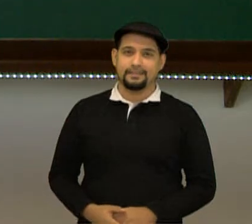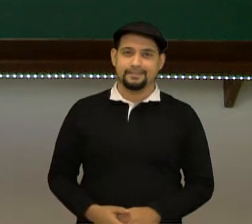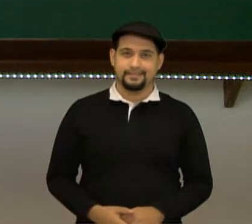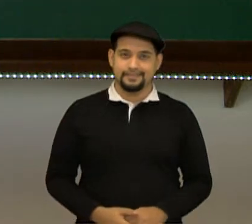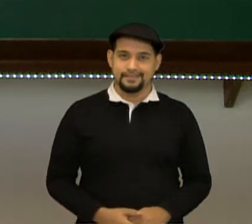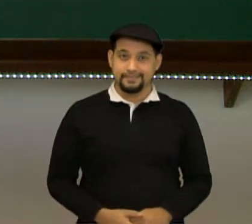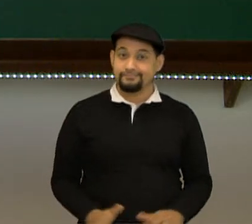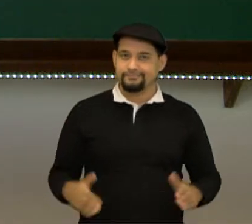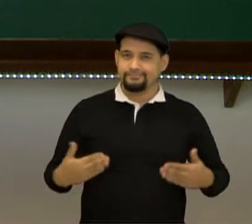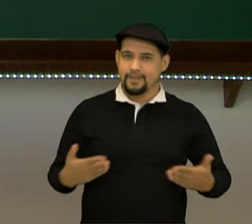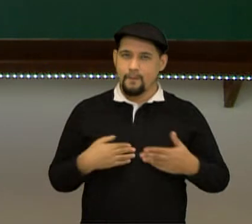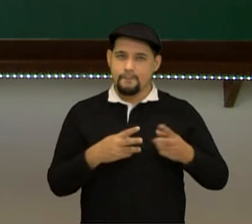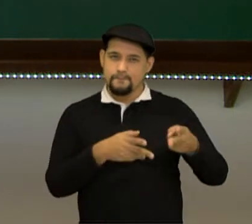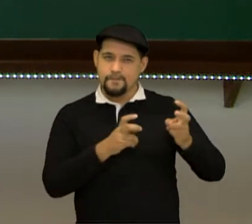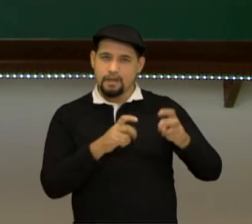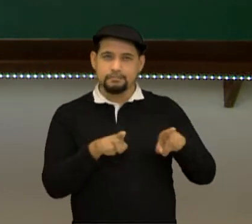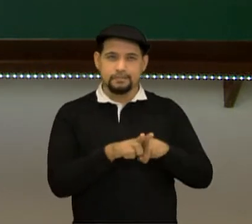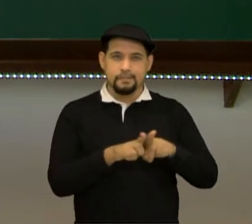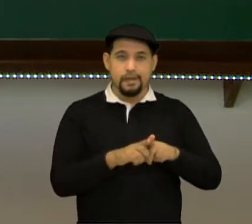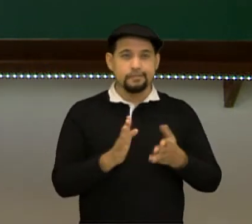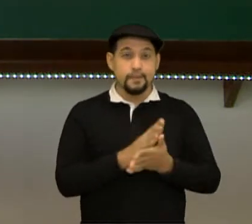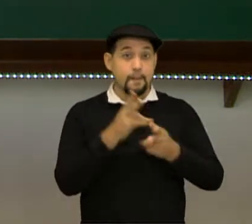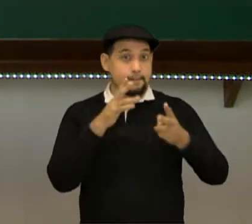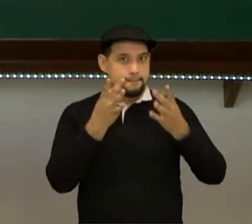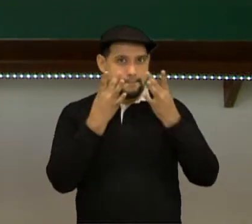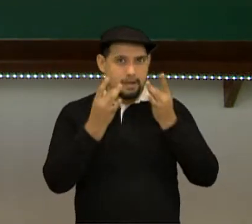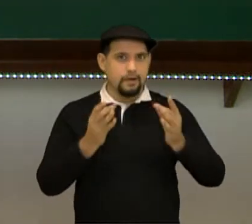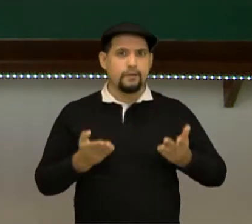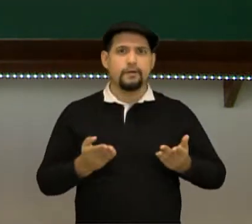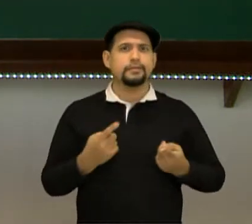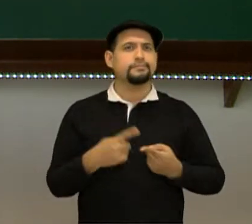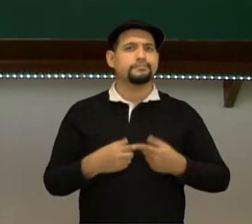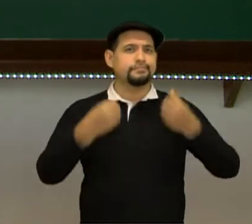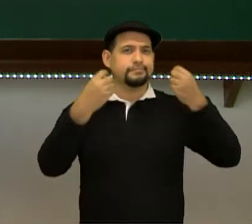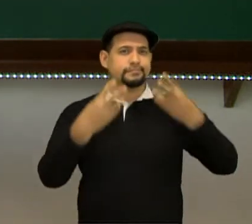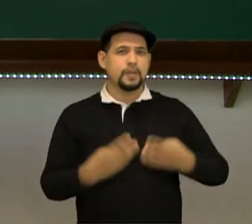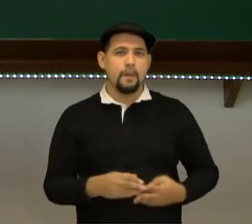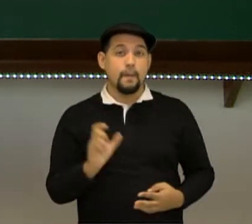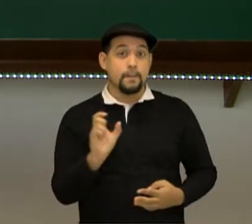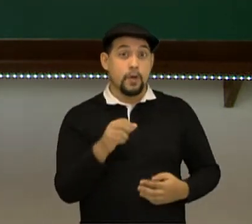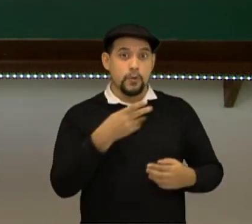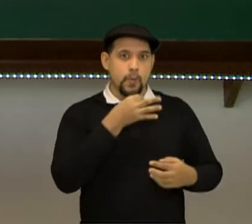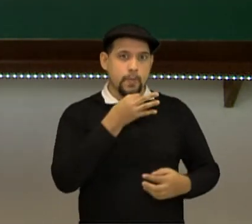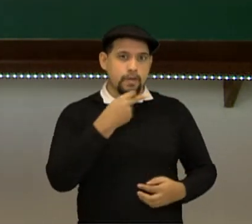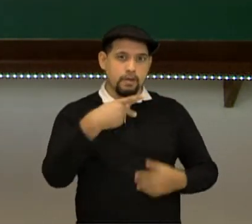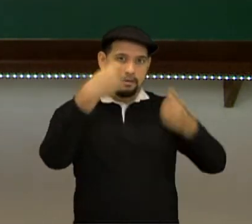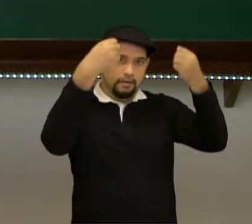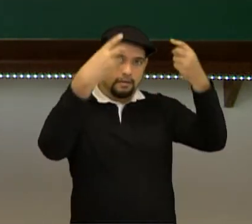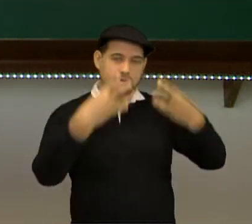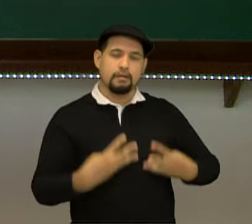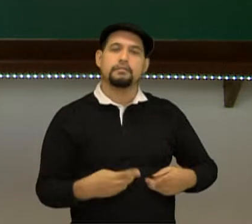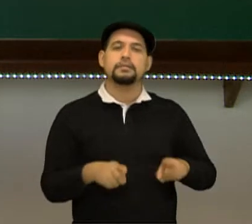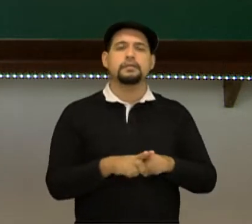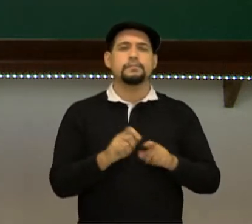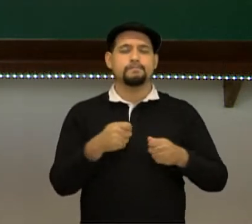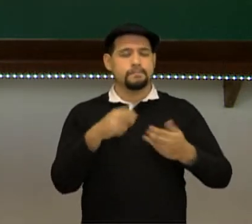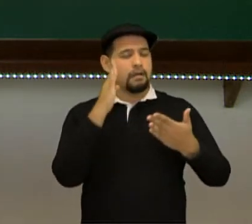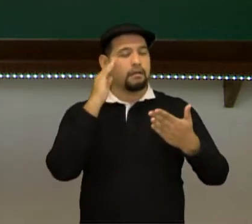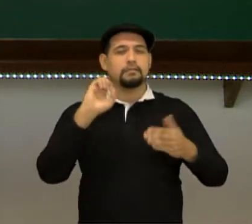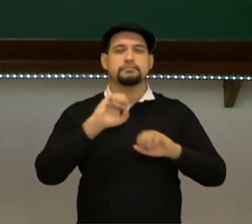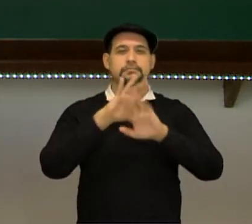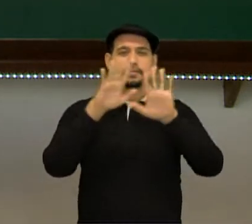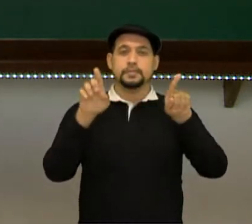tão dentro dessa perspectiva alunos prestem atenção que quando você fala próprias palavras também é uma forma de você entender